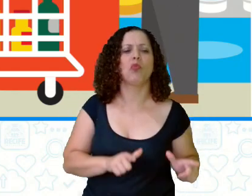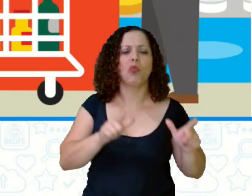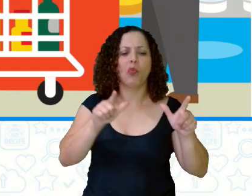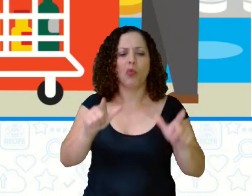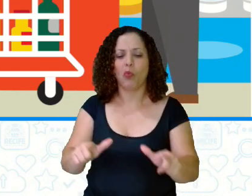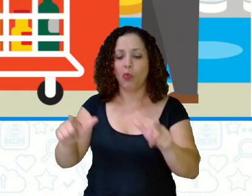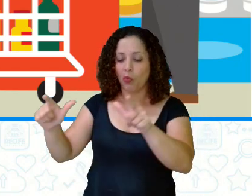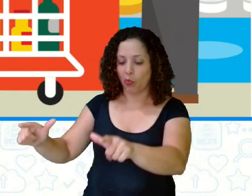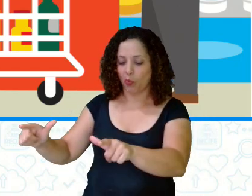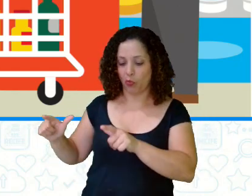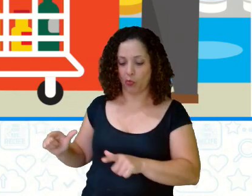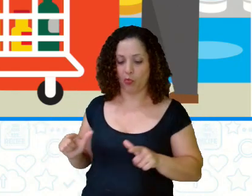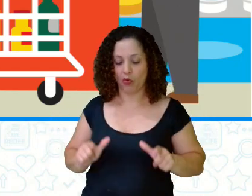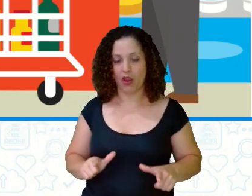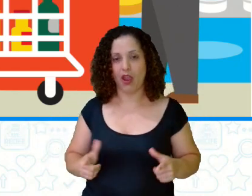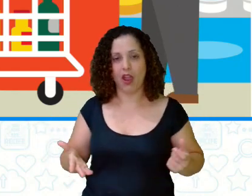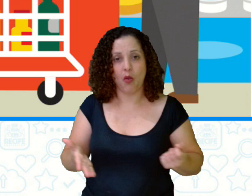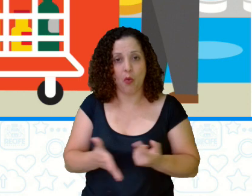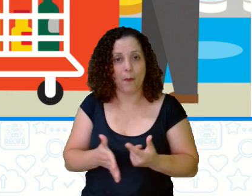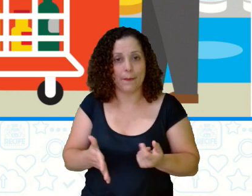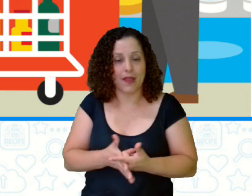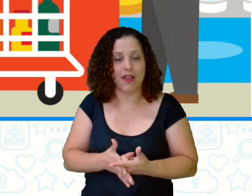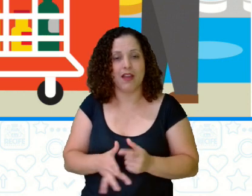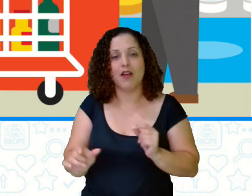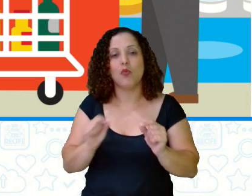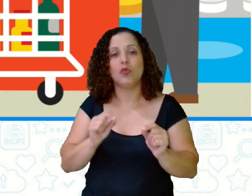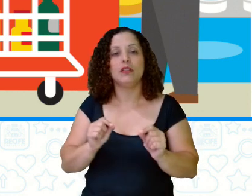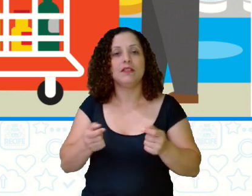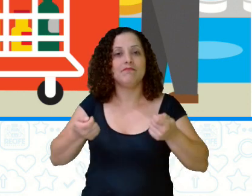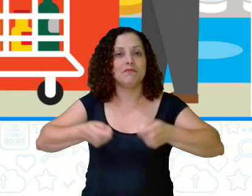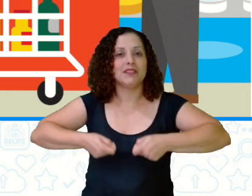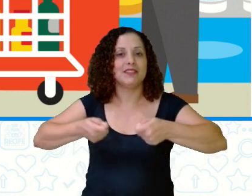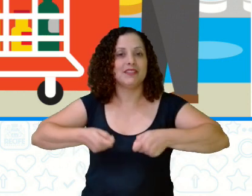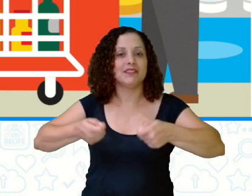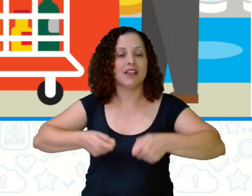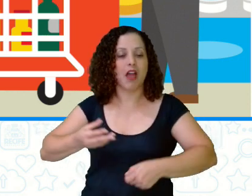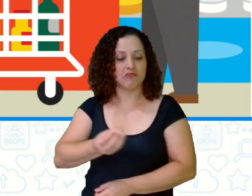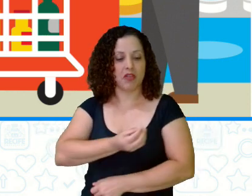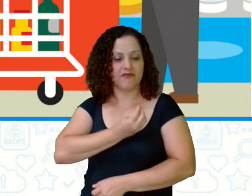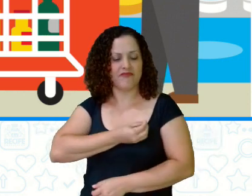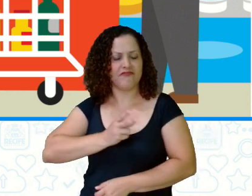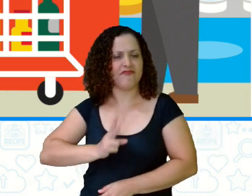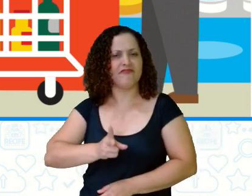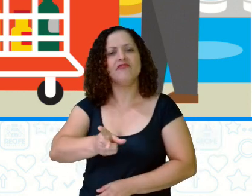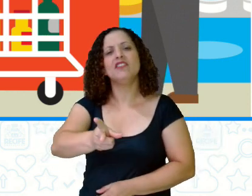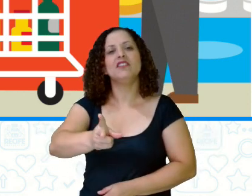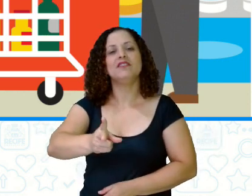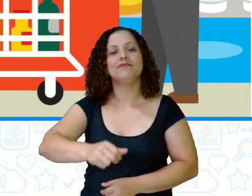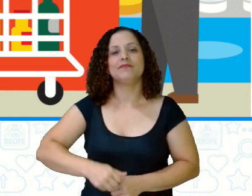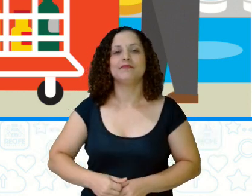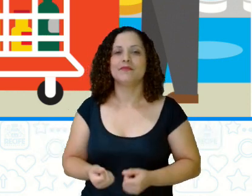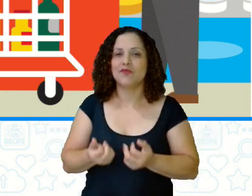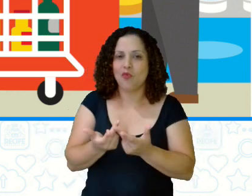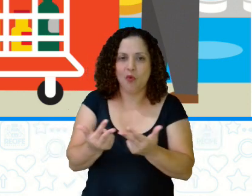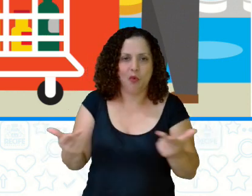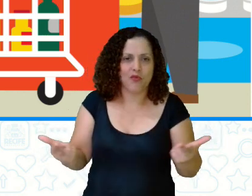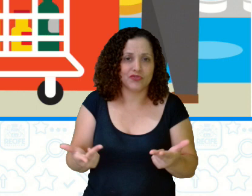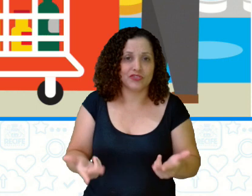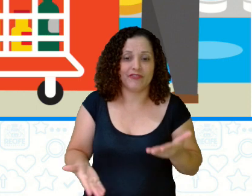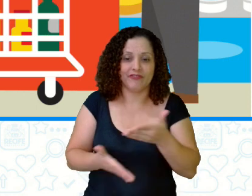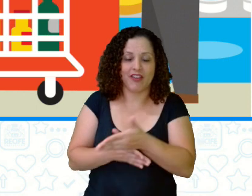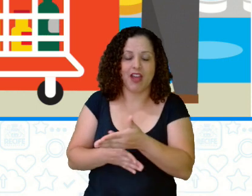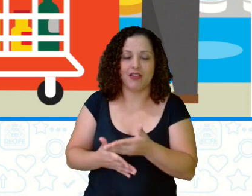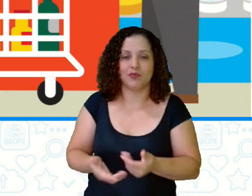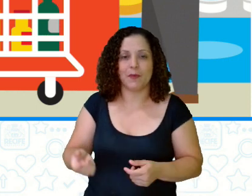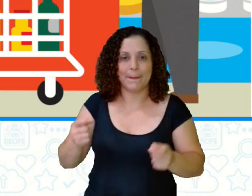vamos para comprar o que precisamos para viver? E aí? Tem muita coisa, né? Então eu posso ir no mercado,